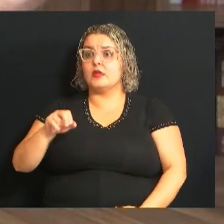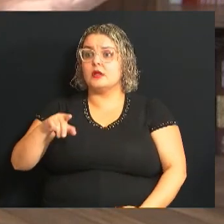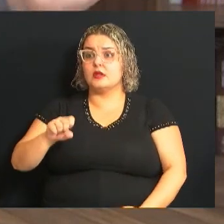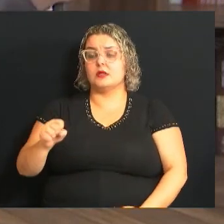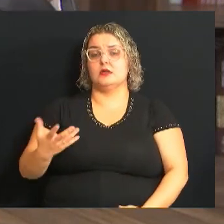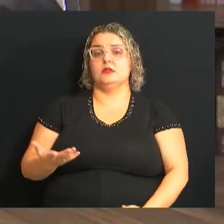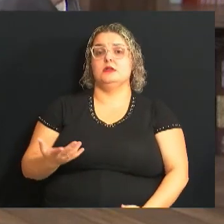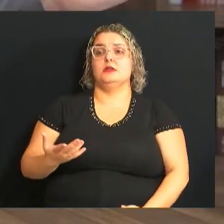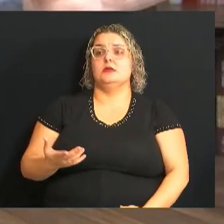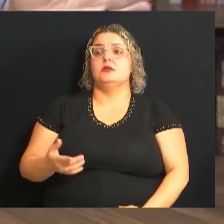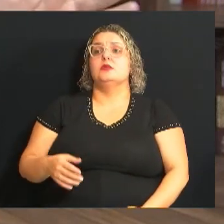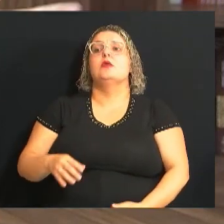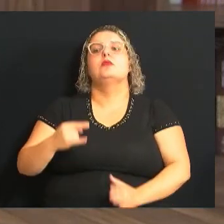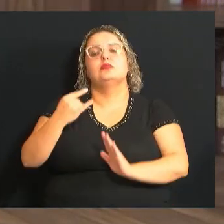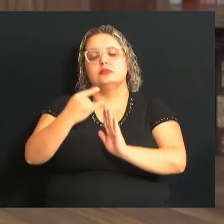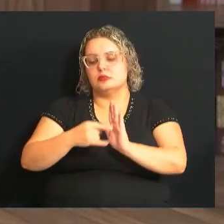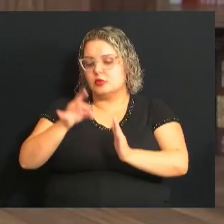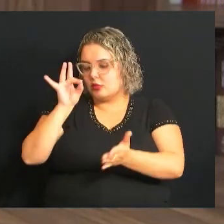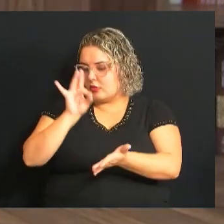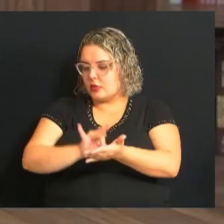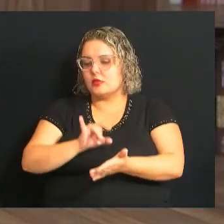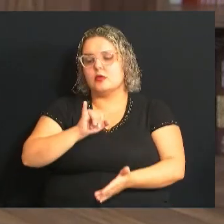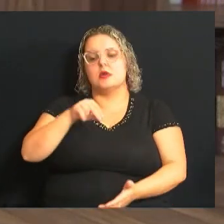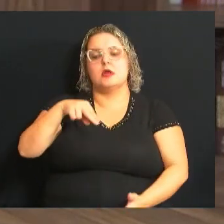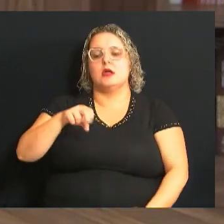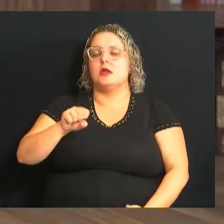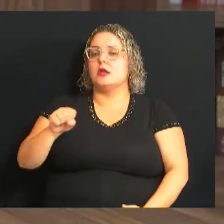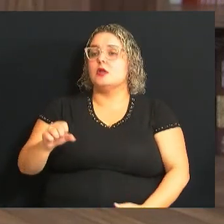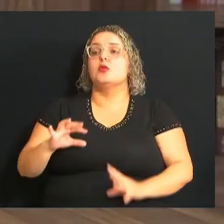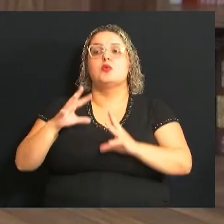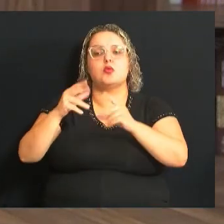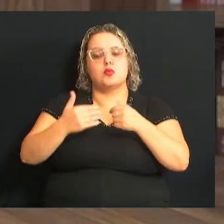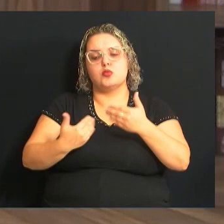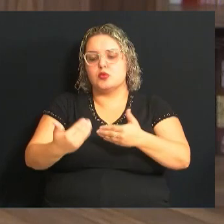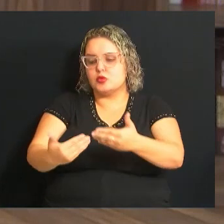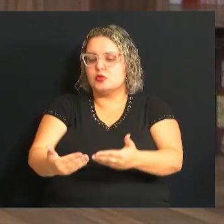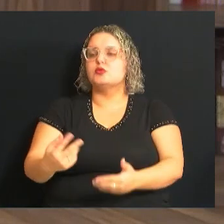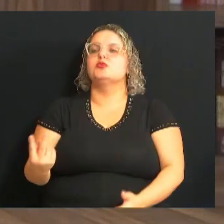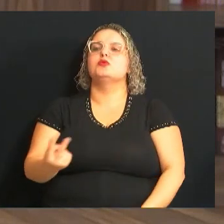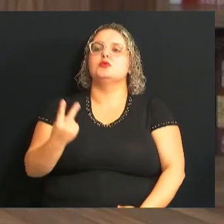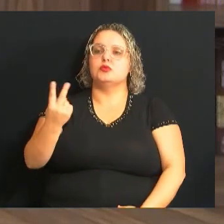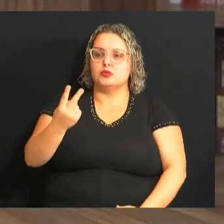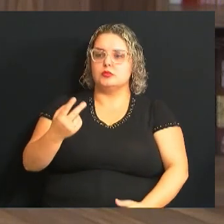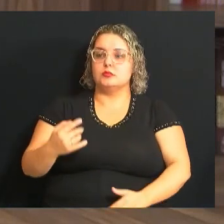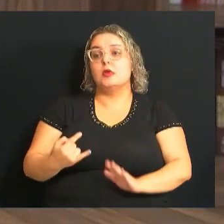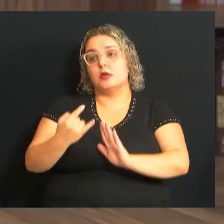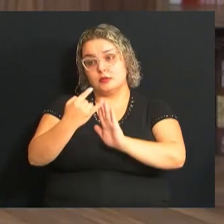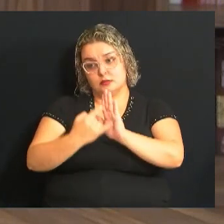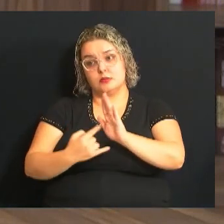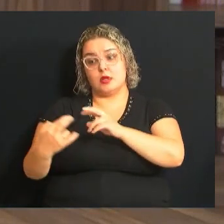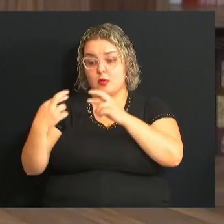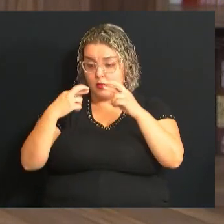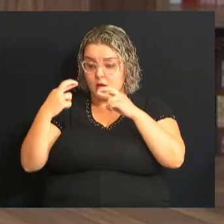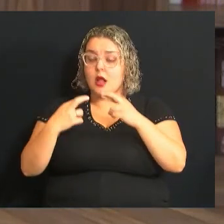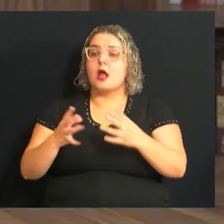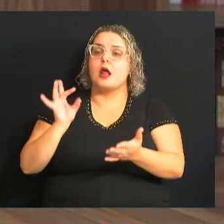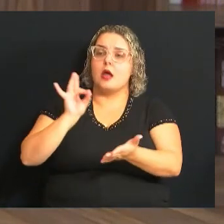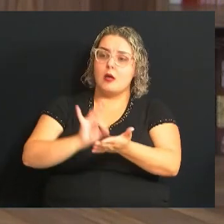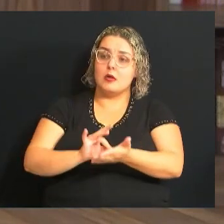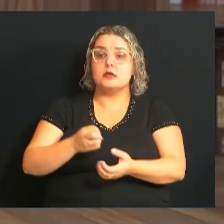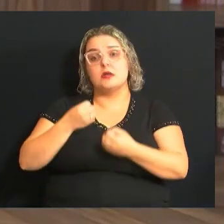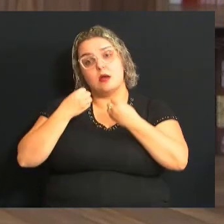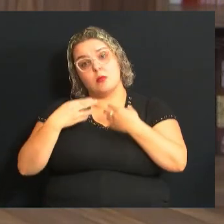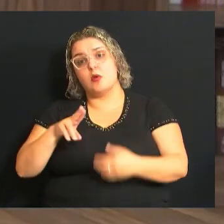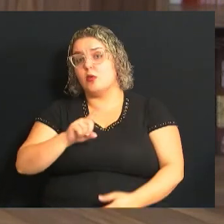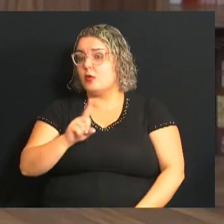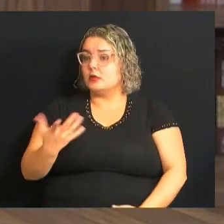onde consta todo o período contributivo e os valores. E a partir desses documentos fazer uma análise se realmente compensa. Nós